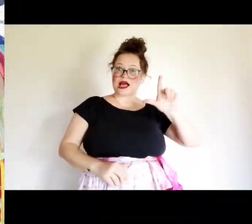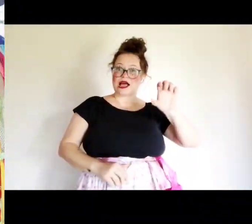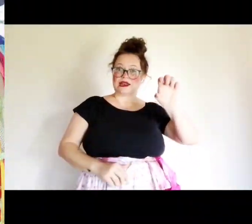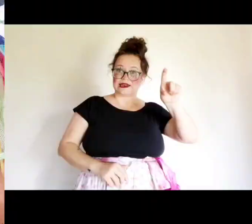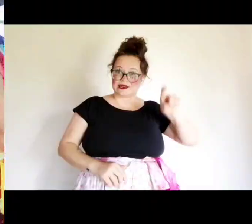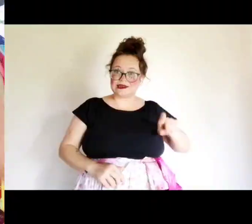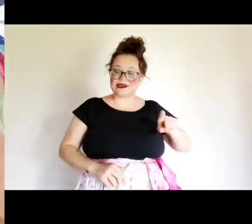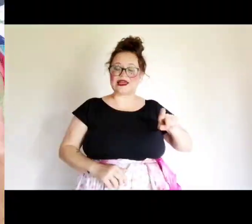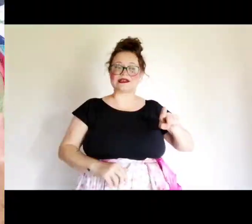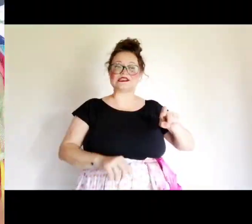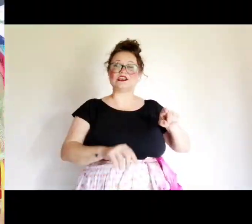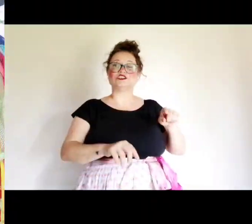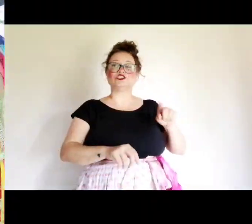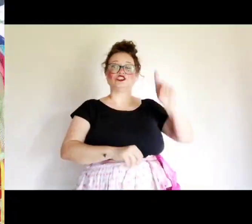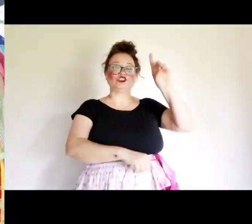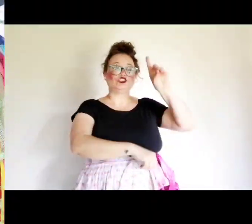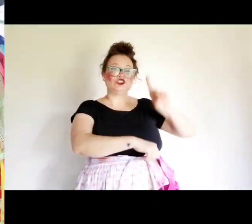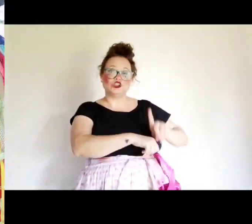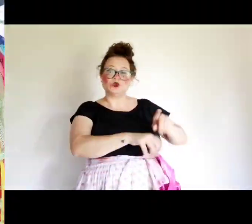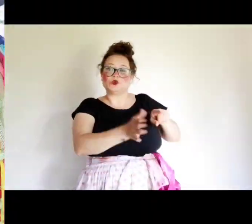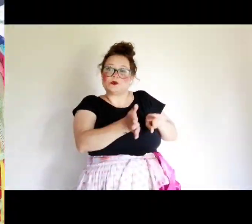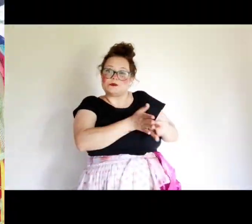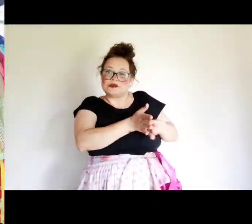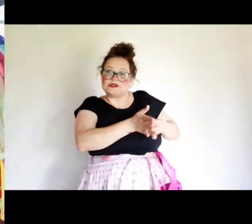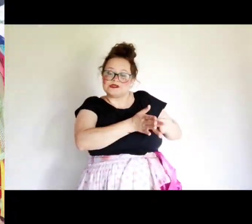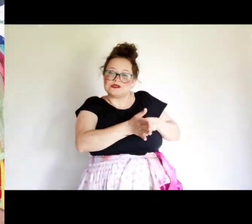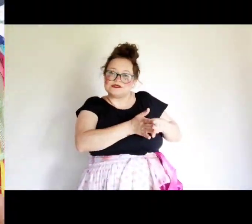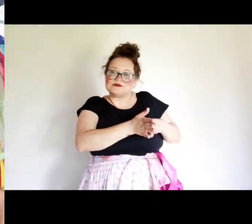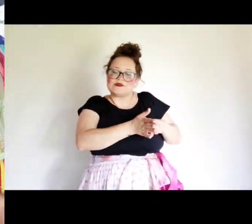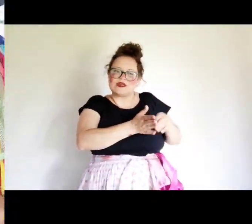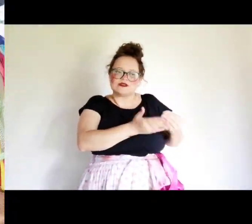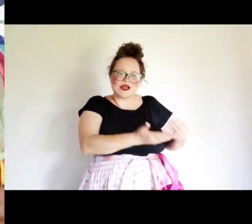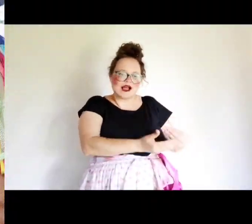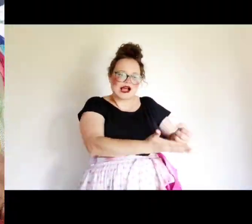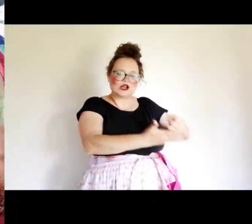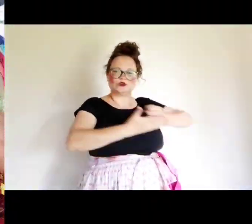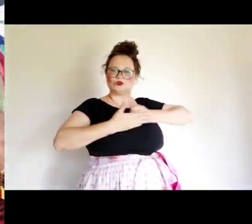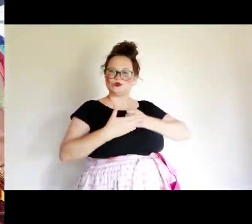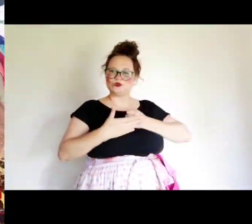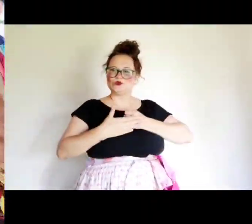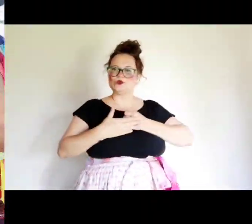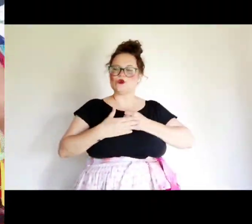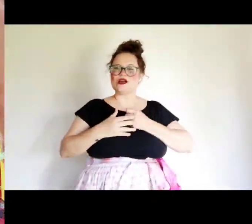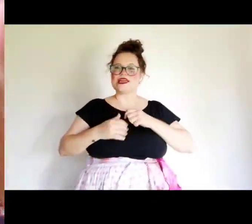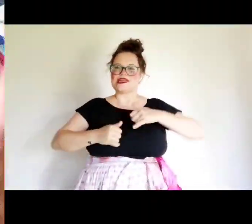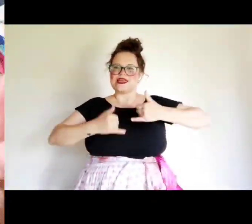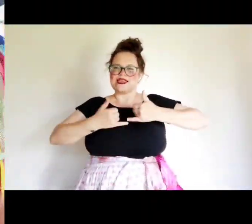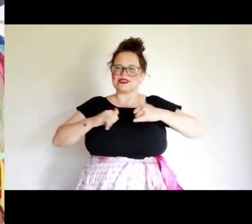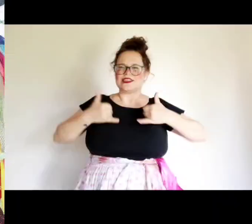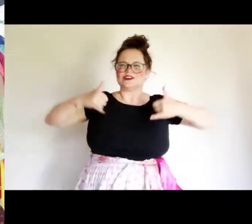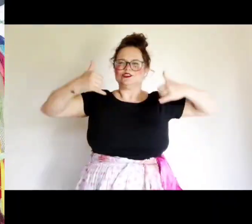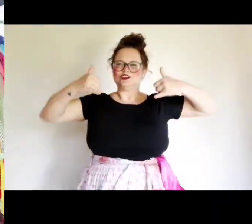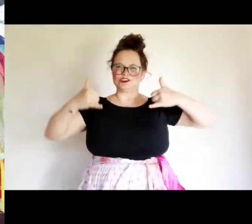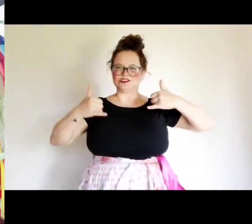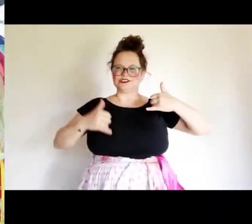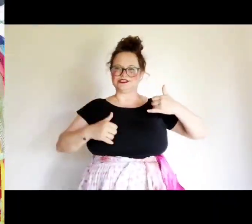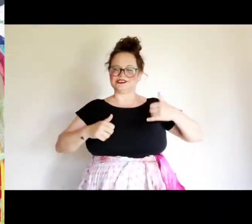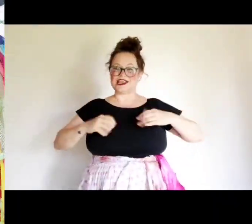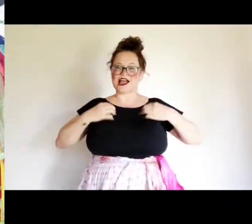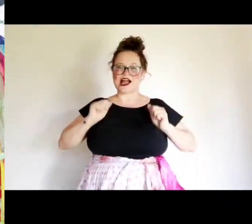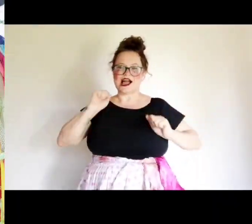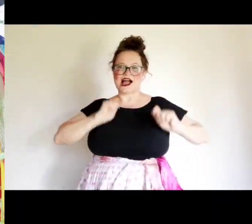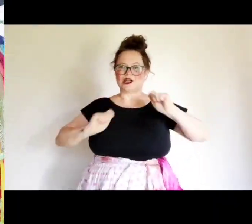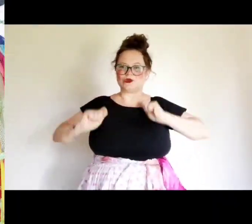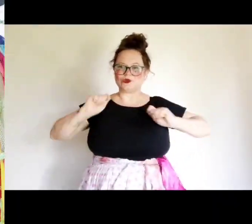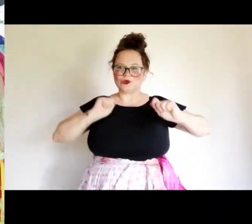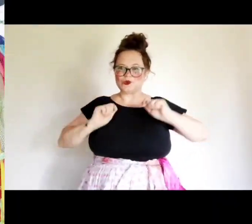pesquisa e ele trabalhou principalmente a energia do ator em cena. Qual seria a